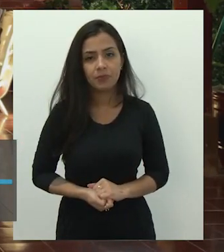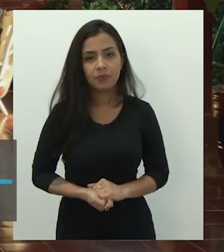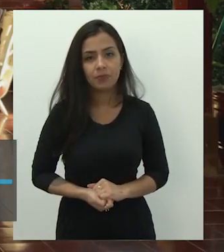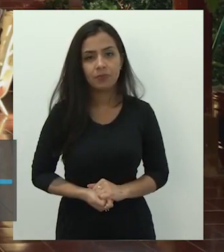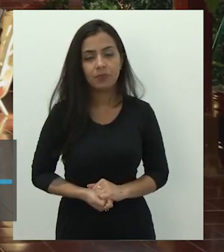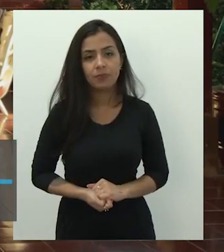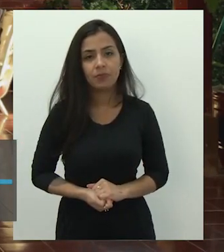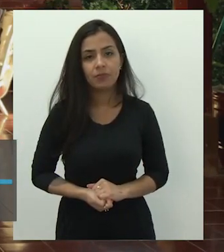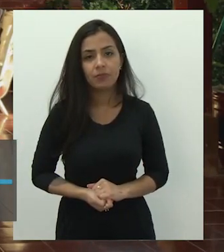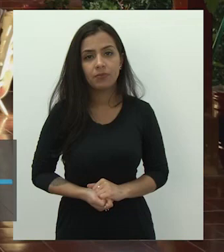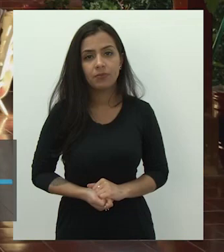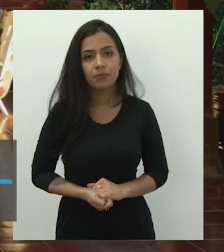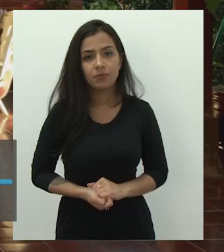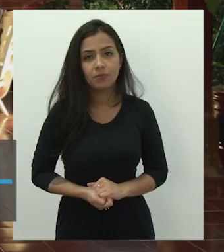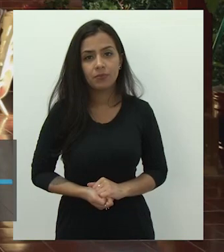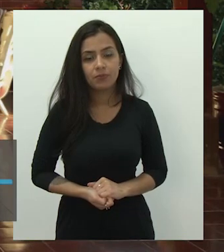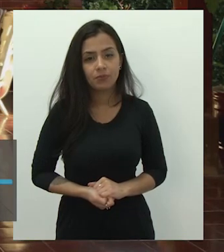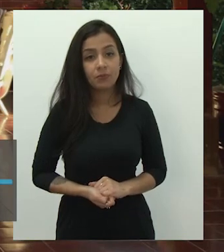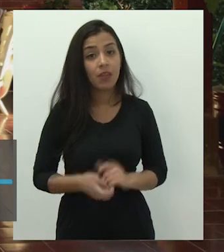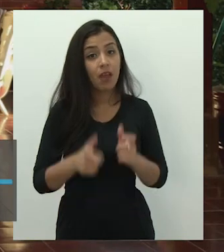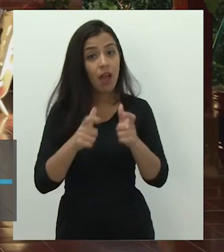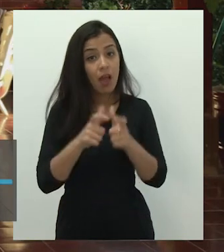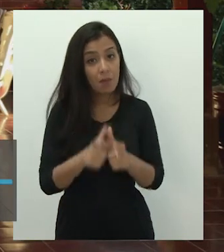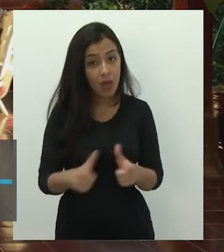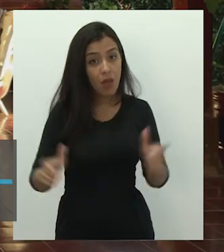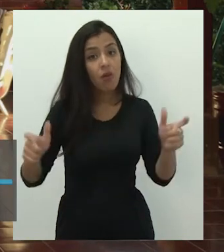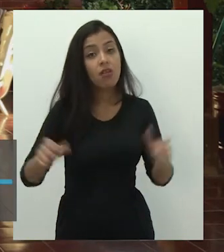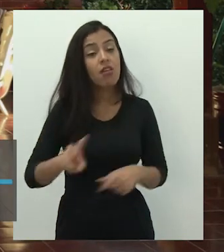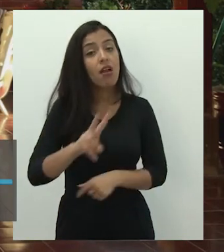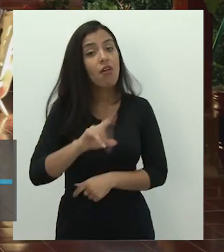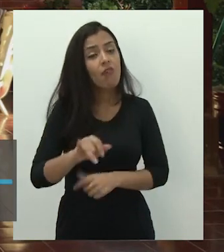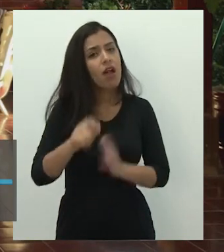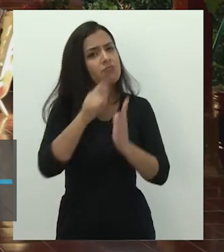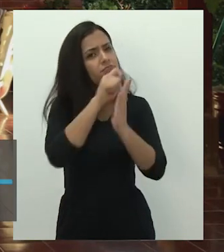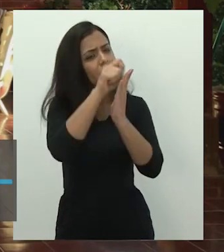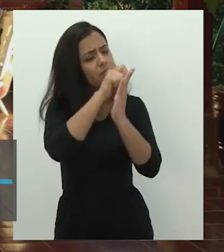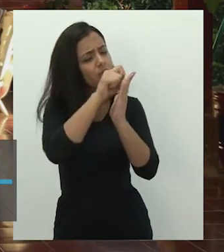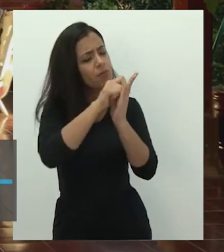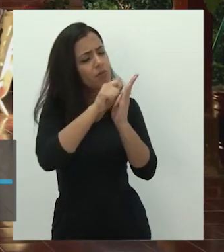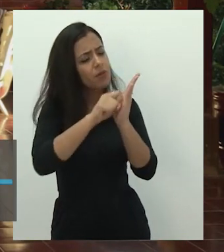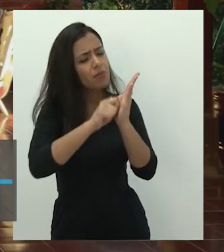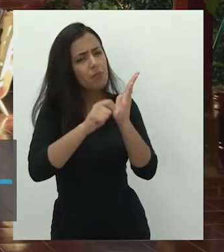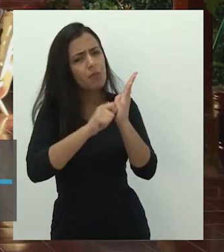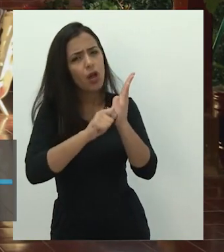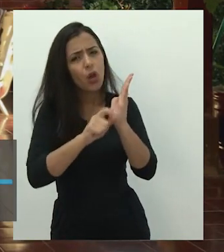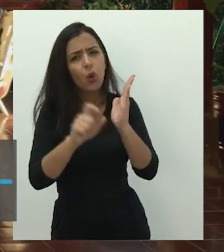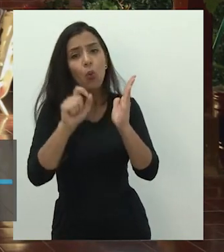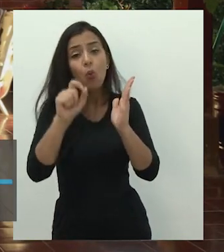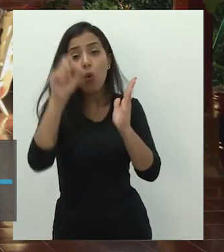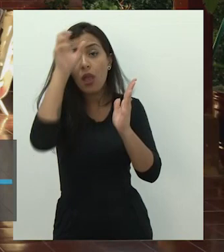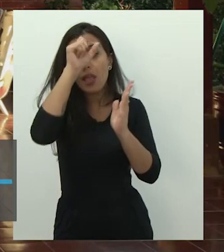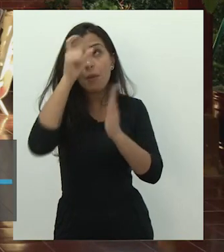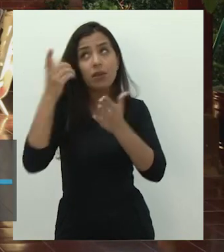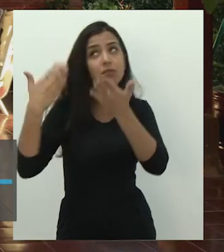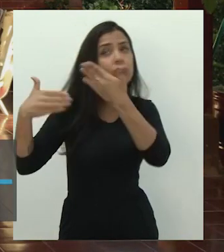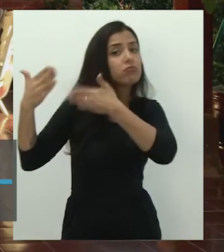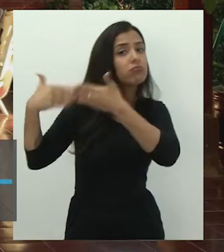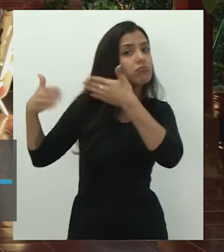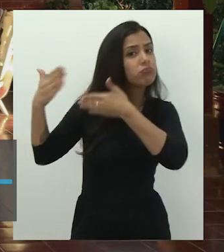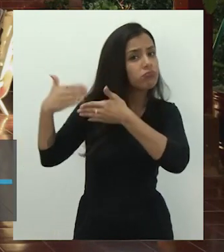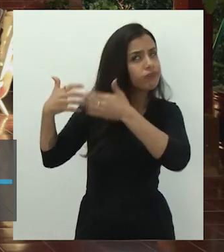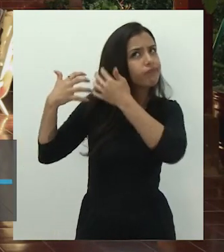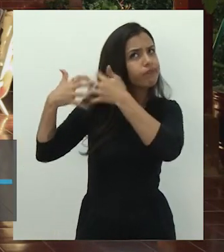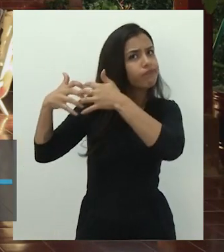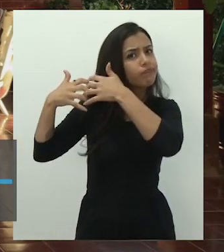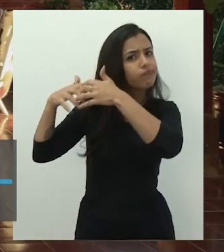escrever as adições que fizeram no primeiro e no segundo ano. Por quê? quê? Porque eles ficaram treinados a